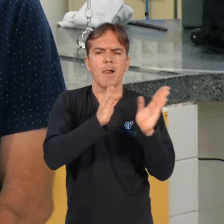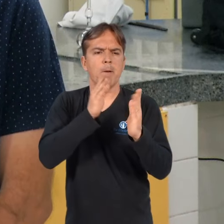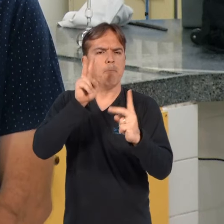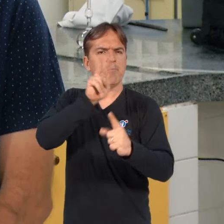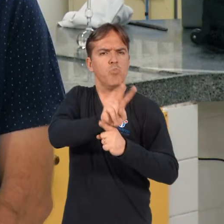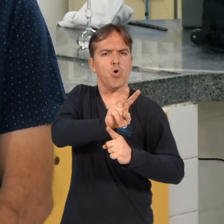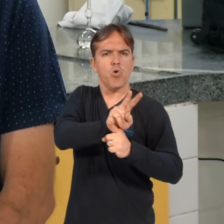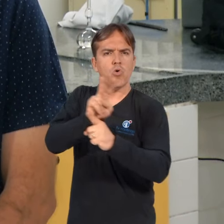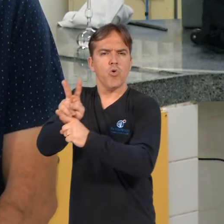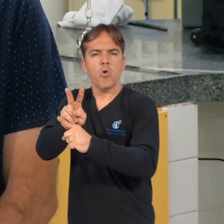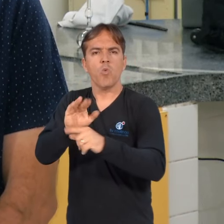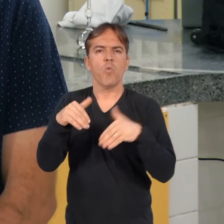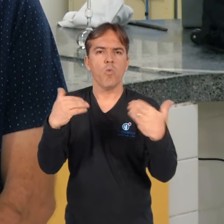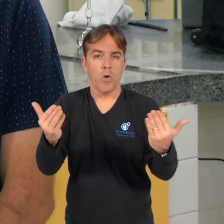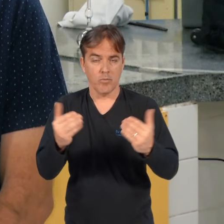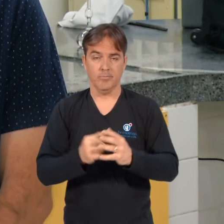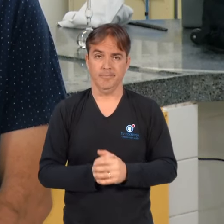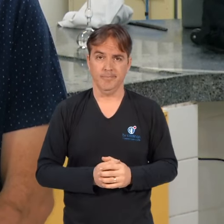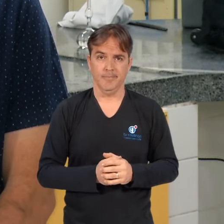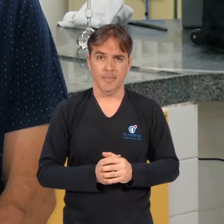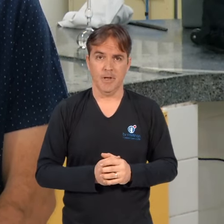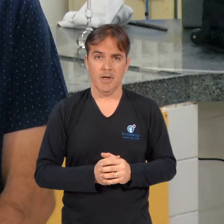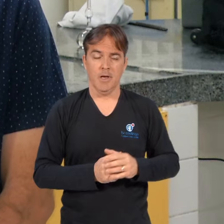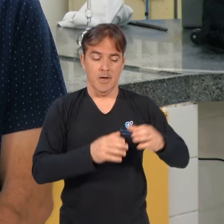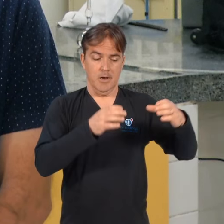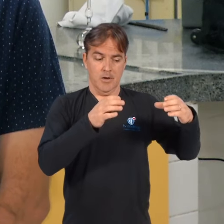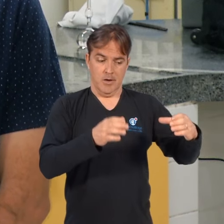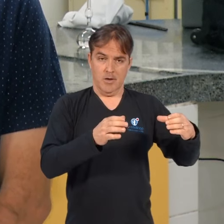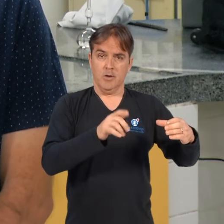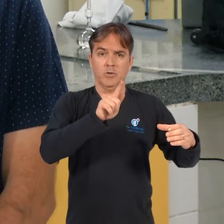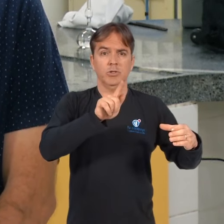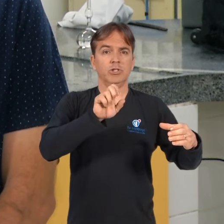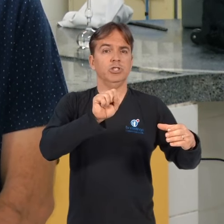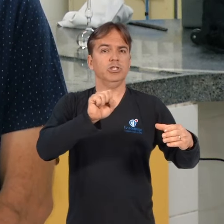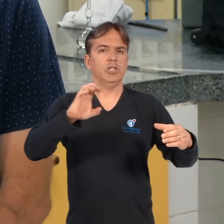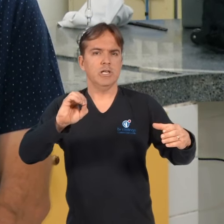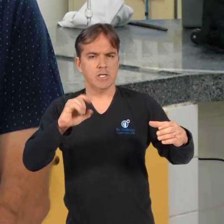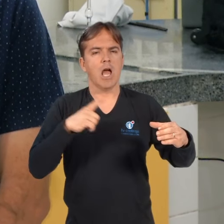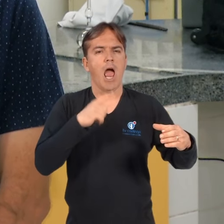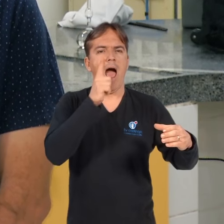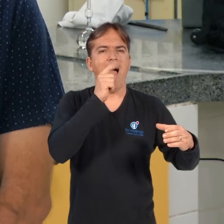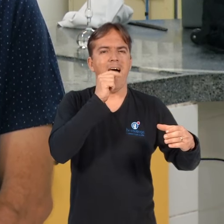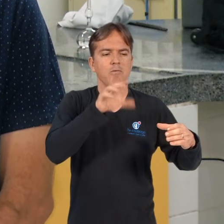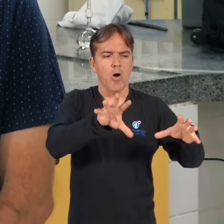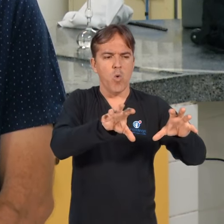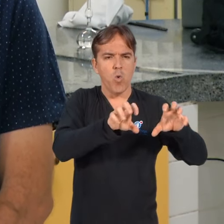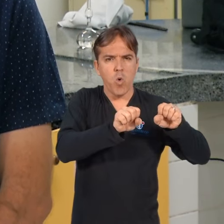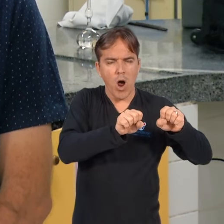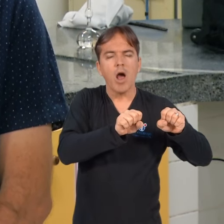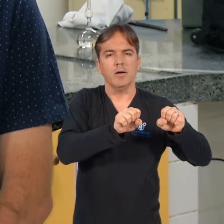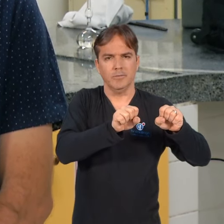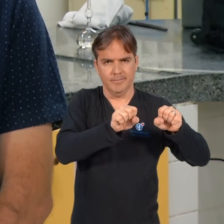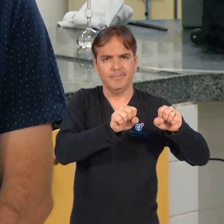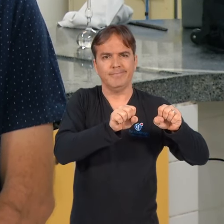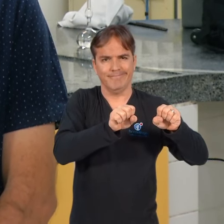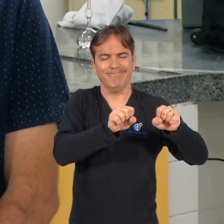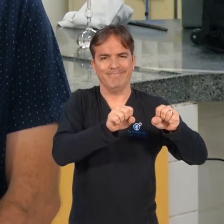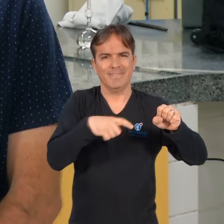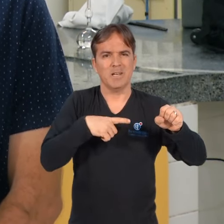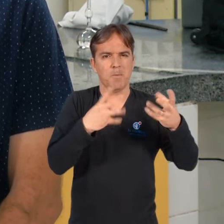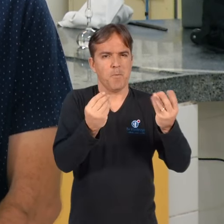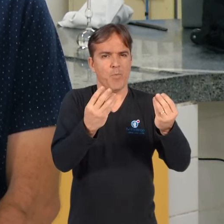gesso. O gesso tem uma solubilidade alta. Em ambientes externos, esse material, na presença de umidade, ele começa a